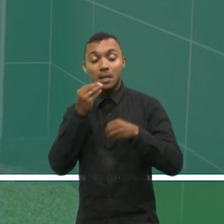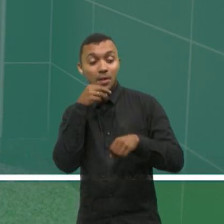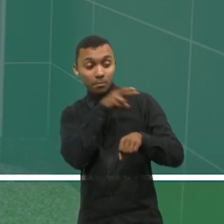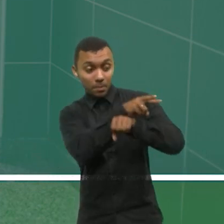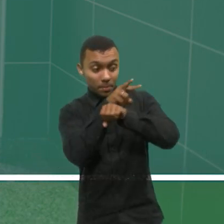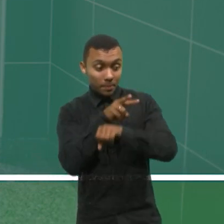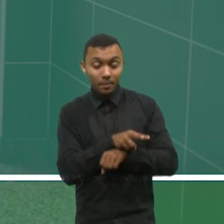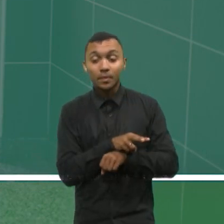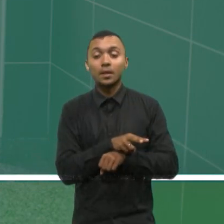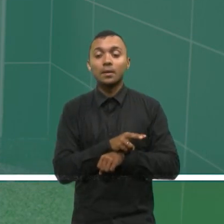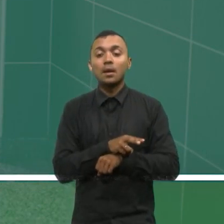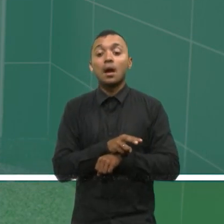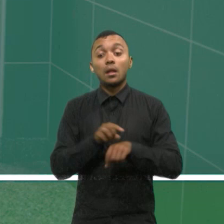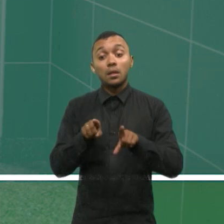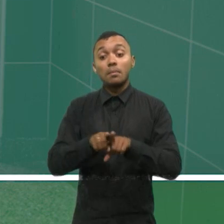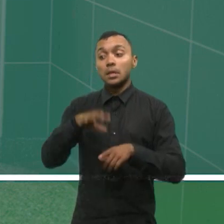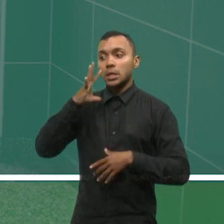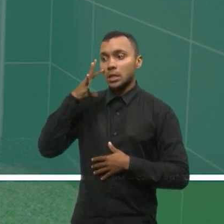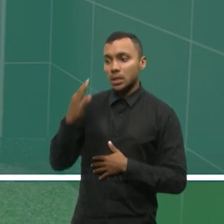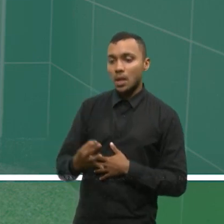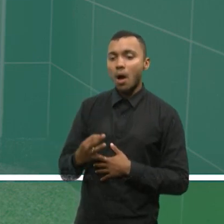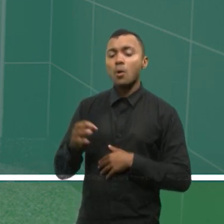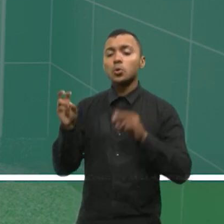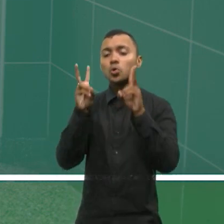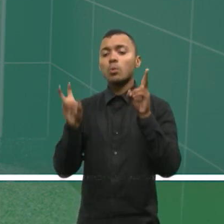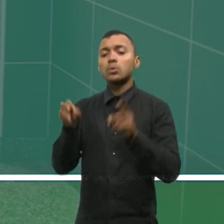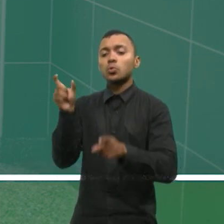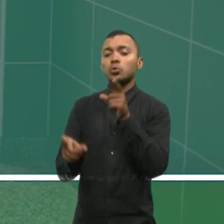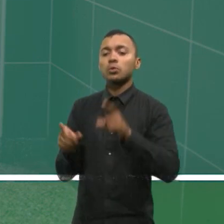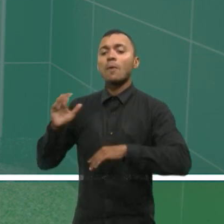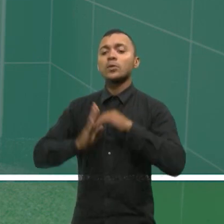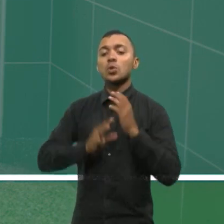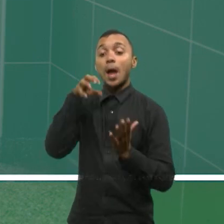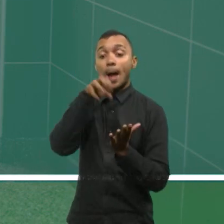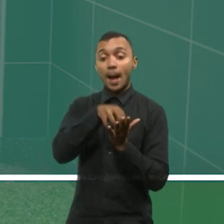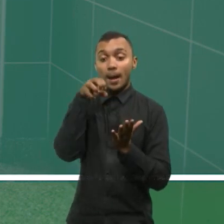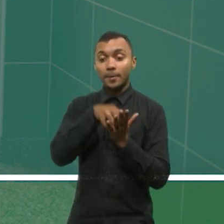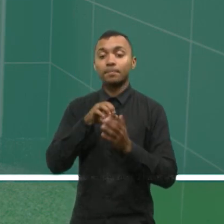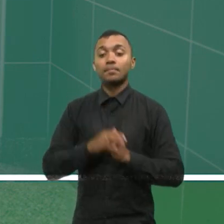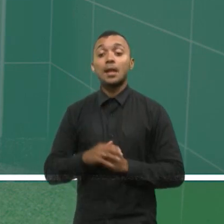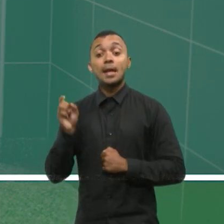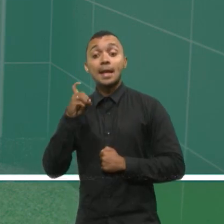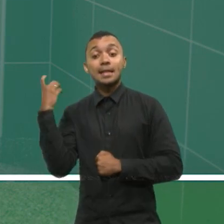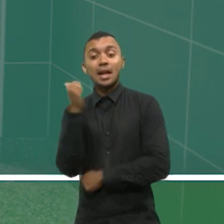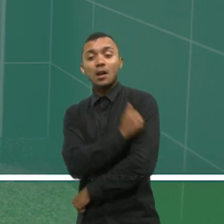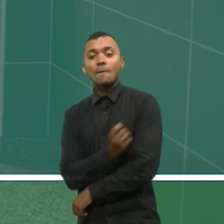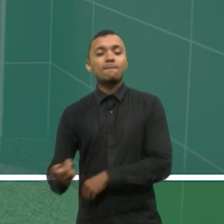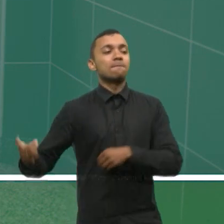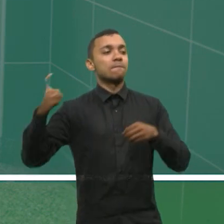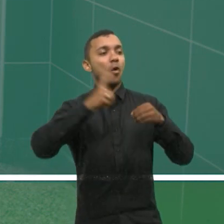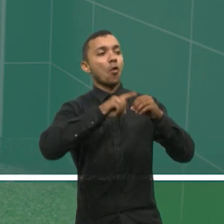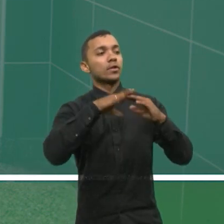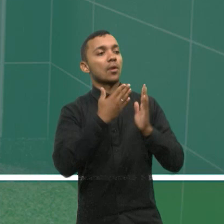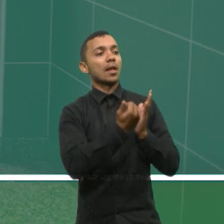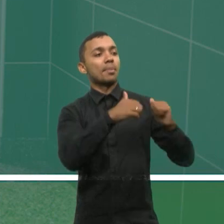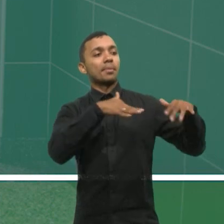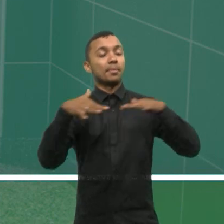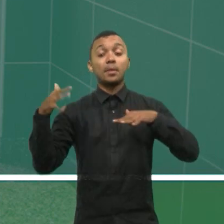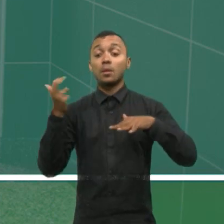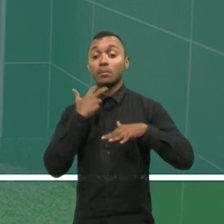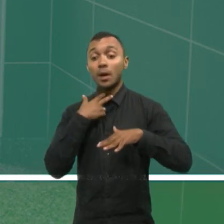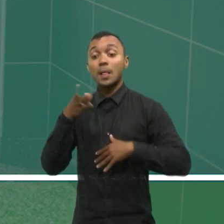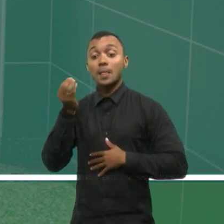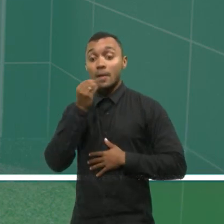identificação de prestadores de serviços. Evitar que ex-alunos circulem na escola. Reforçar a importância dos pais acompanharem